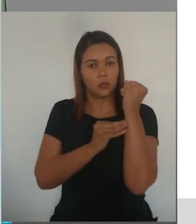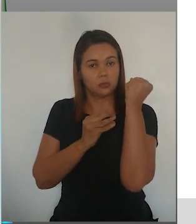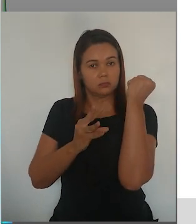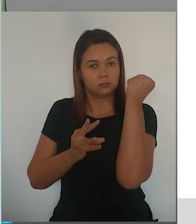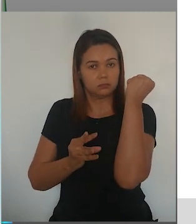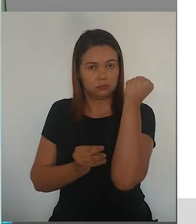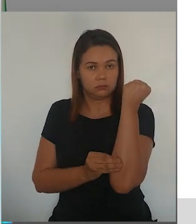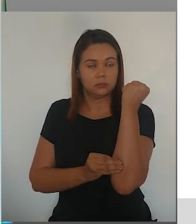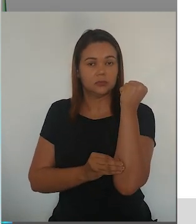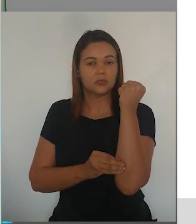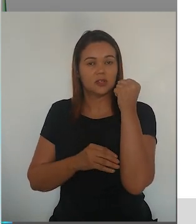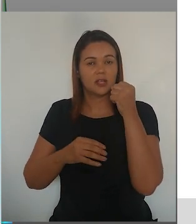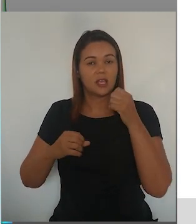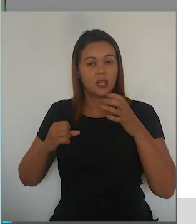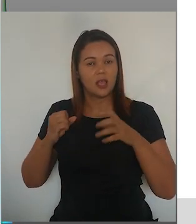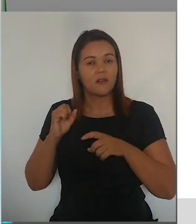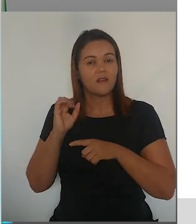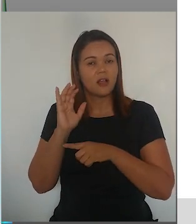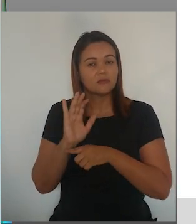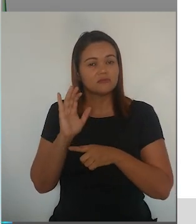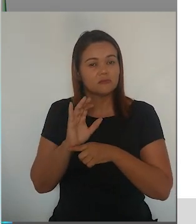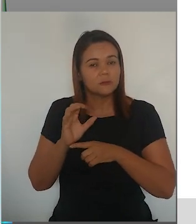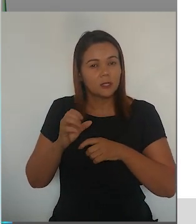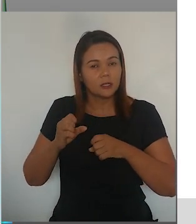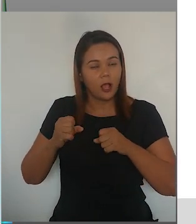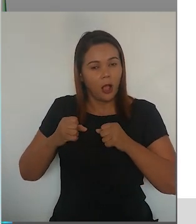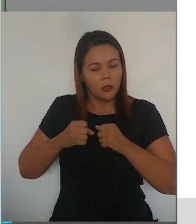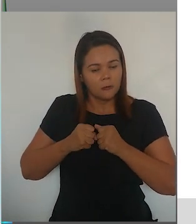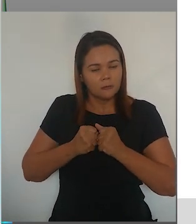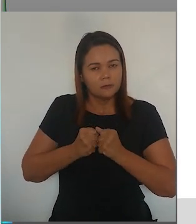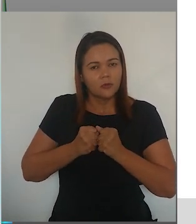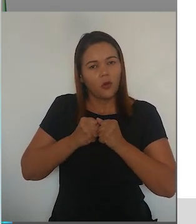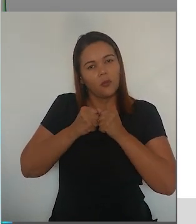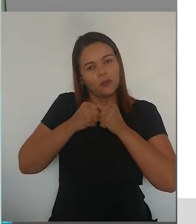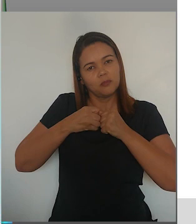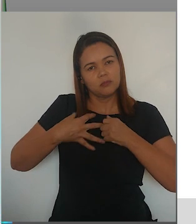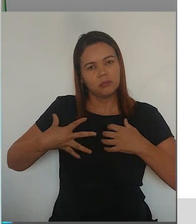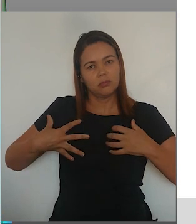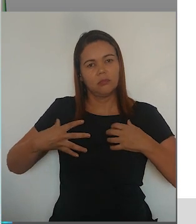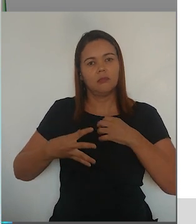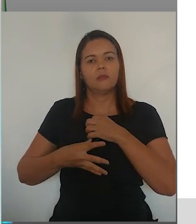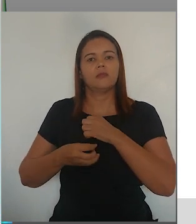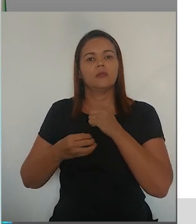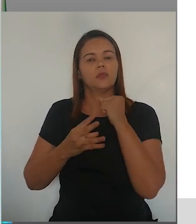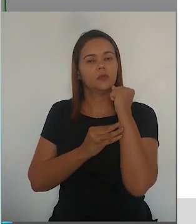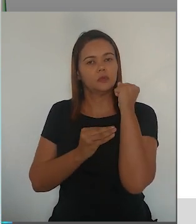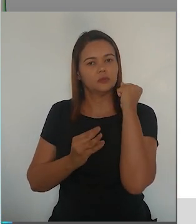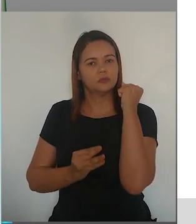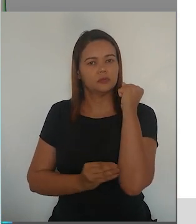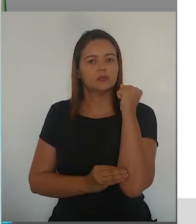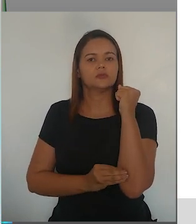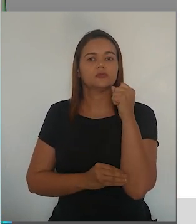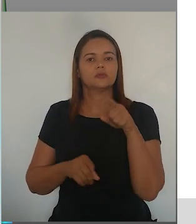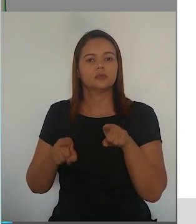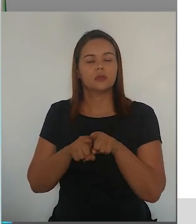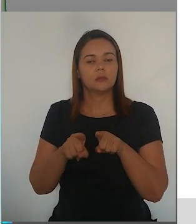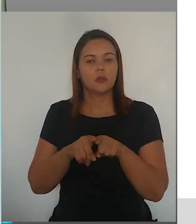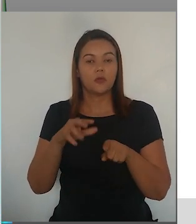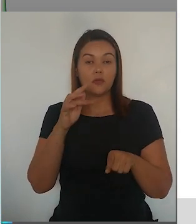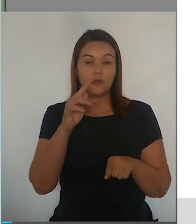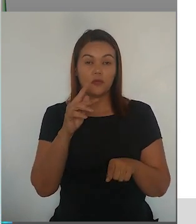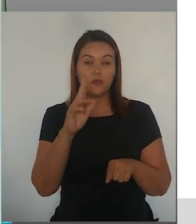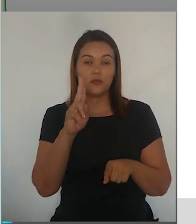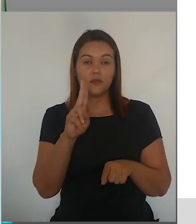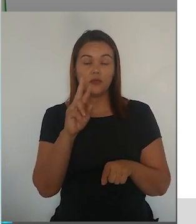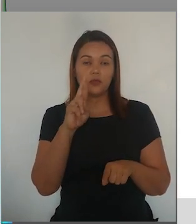órgãos sensitivos distribuídos ao longo do músculo que auxilia na contração ou